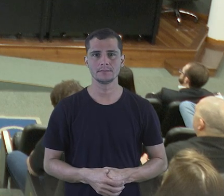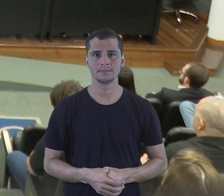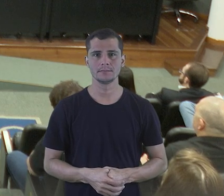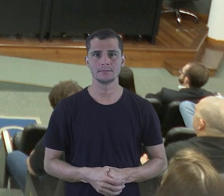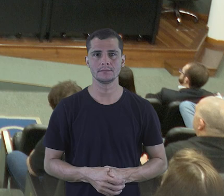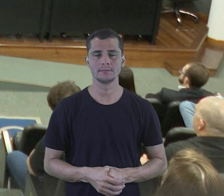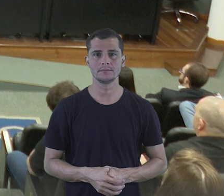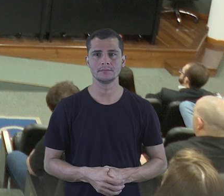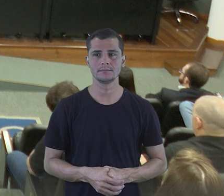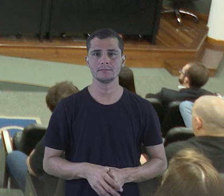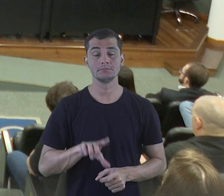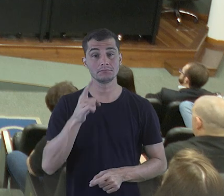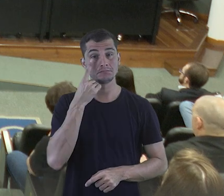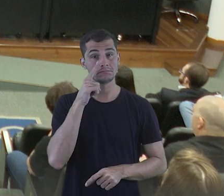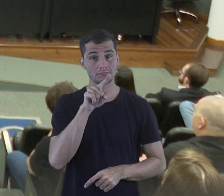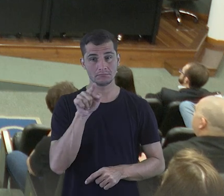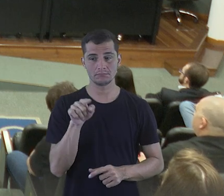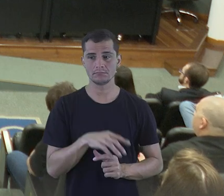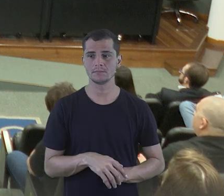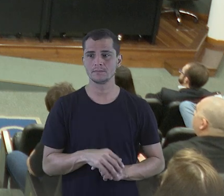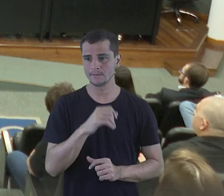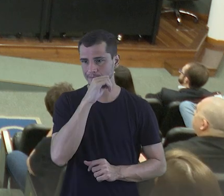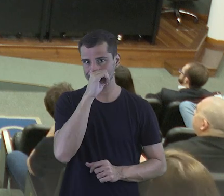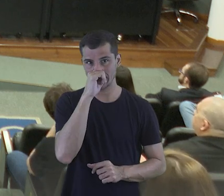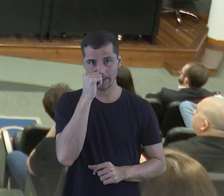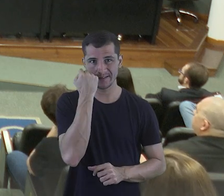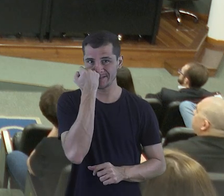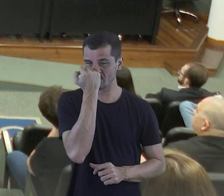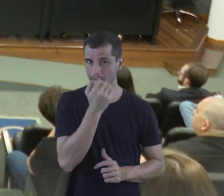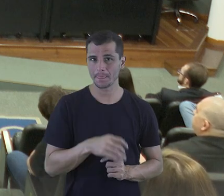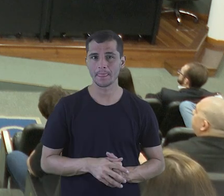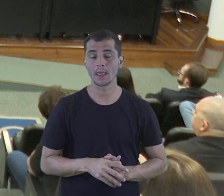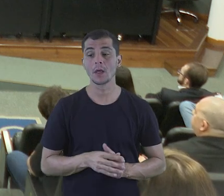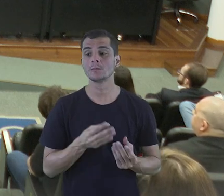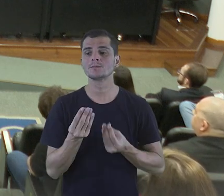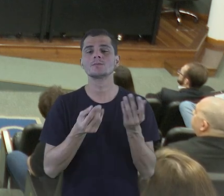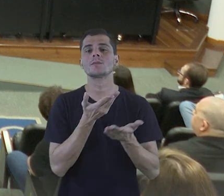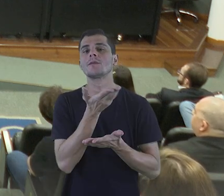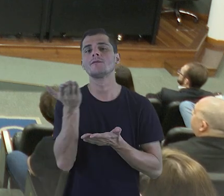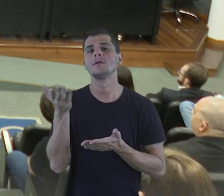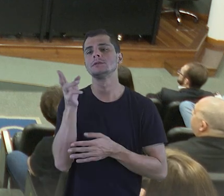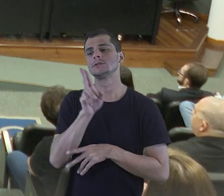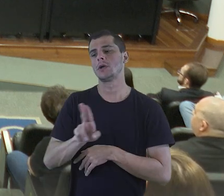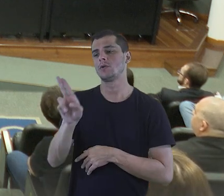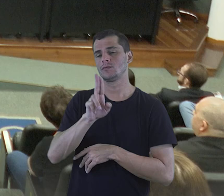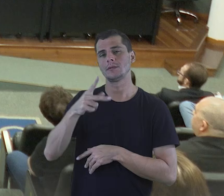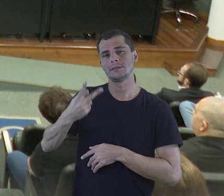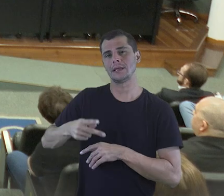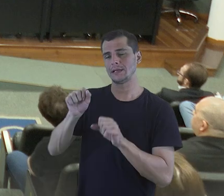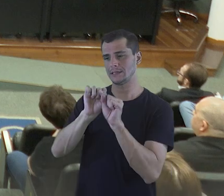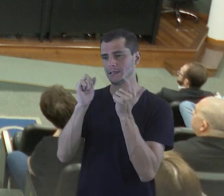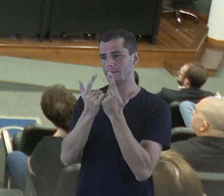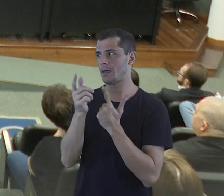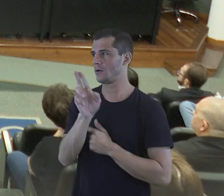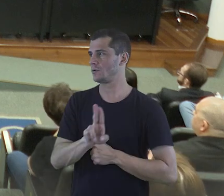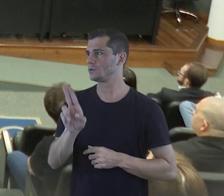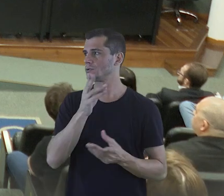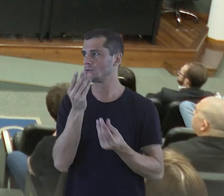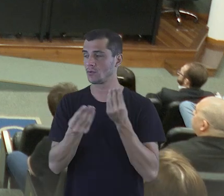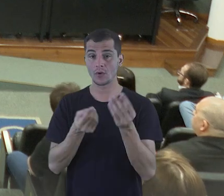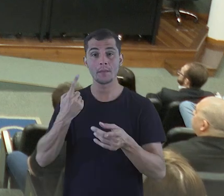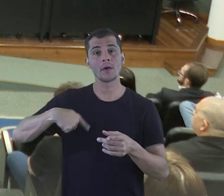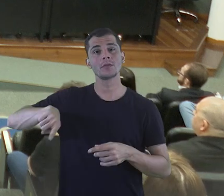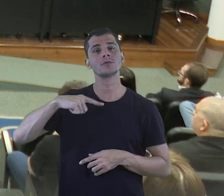pessoal em relação a base legal que vocês usam aqui na assembleia a gente viu